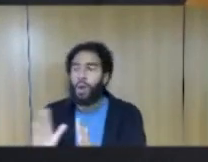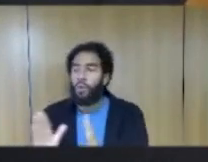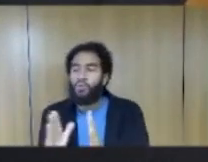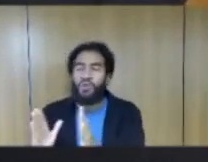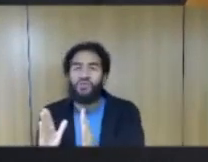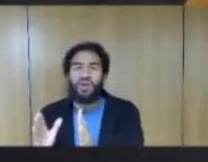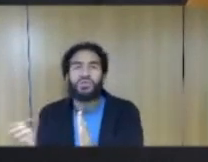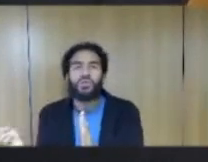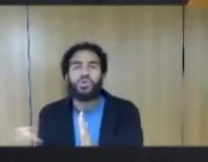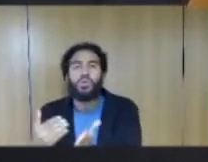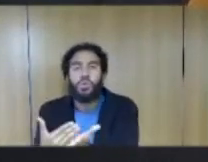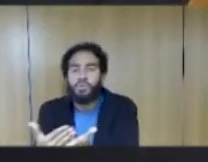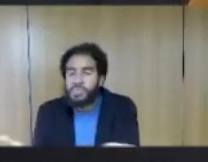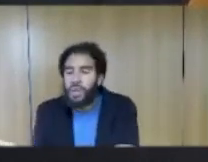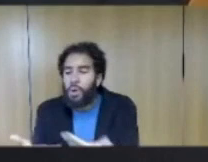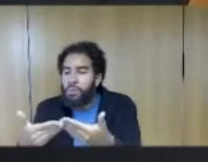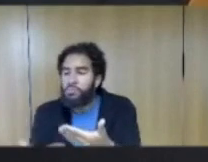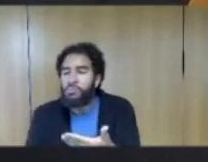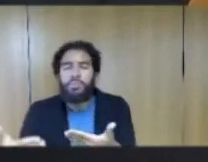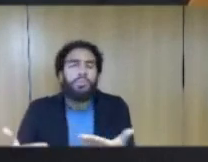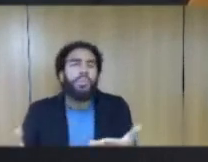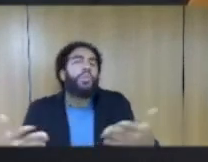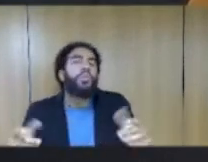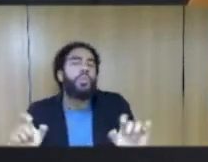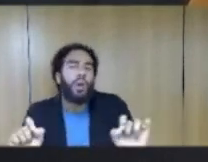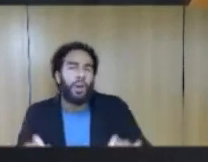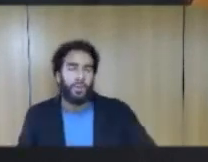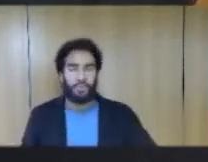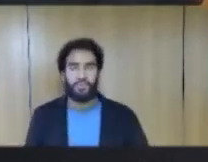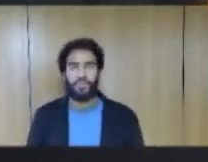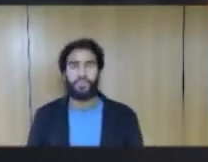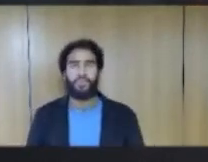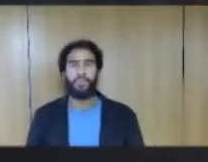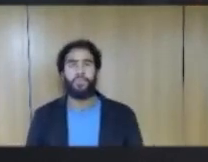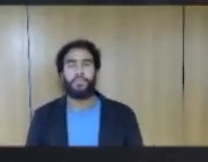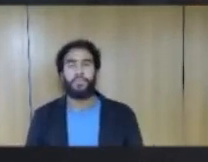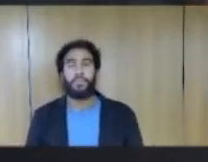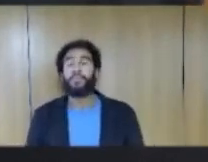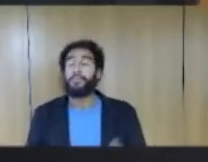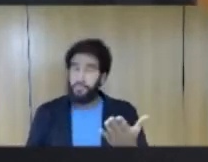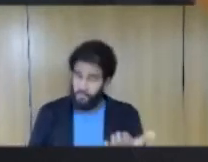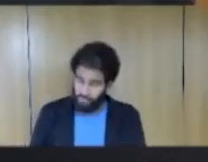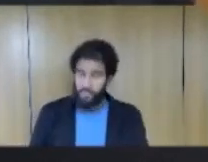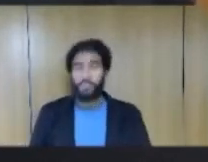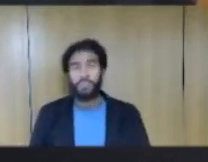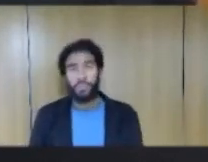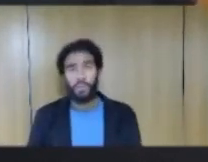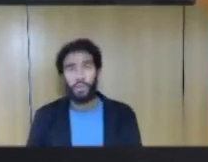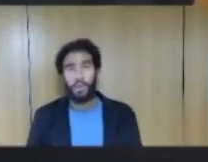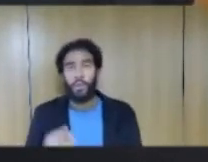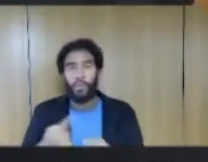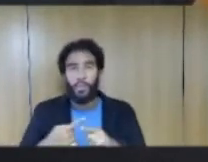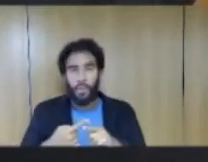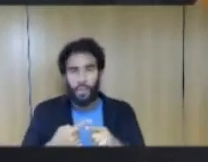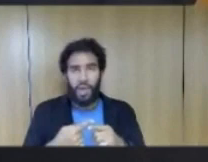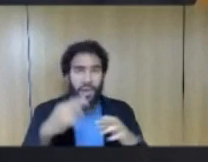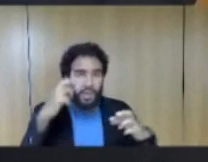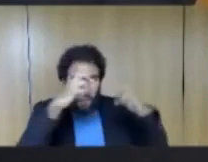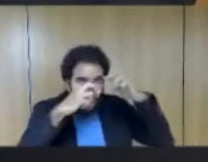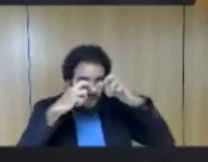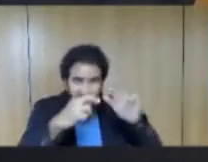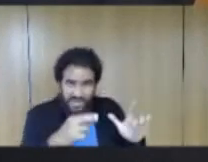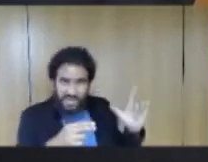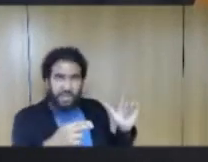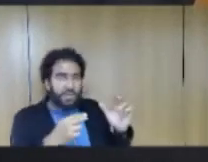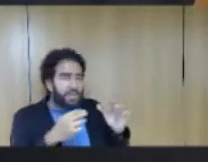investigação começa a partir de agora a dinâmica é exatamente uma revisão da investigação anteriormente